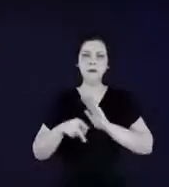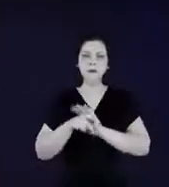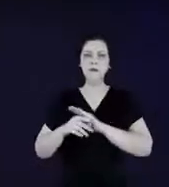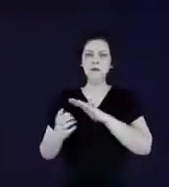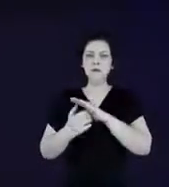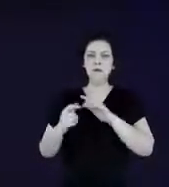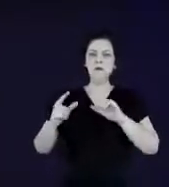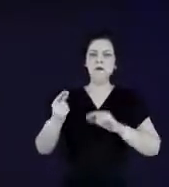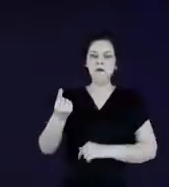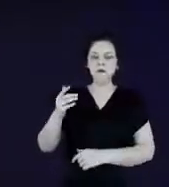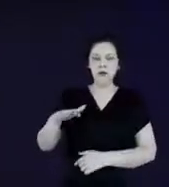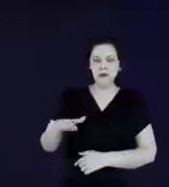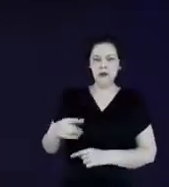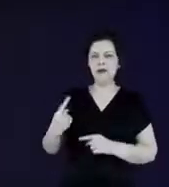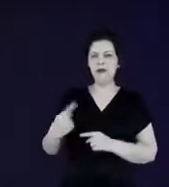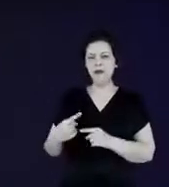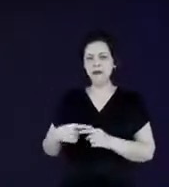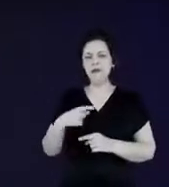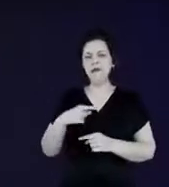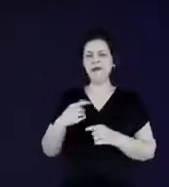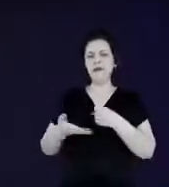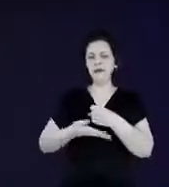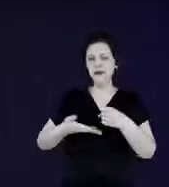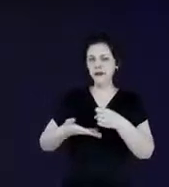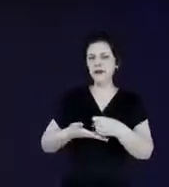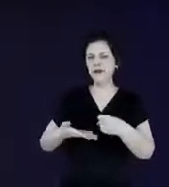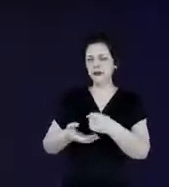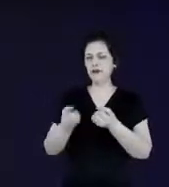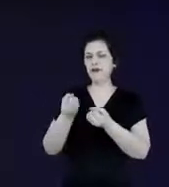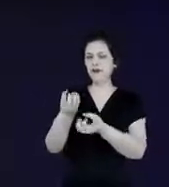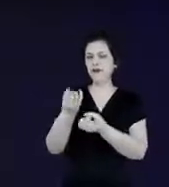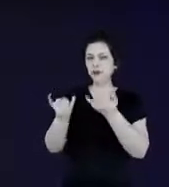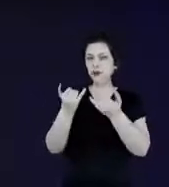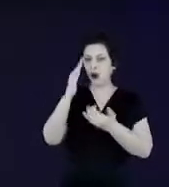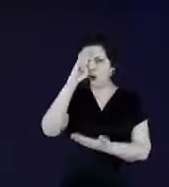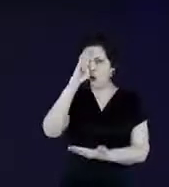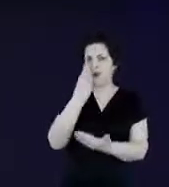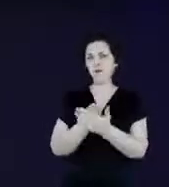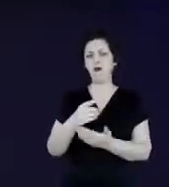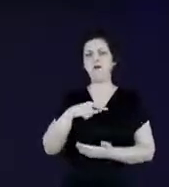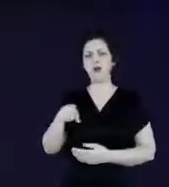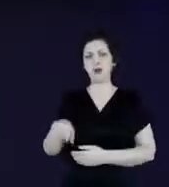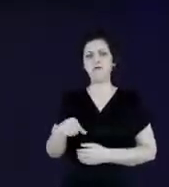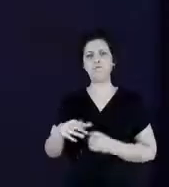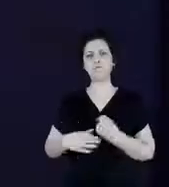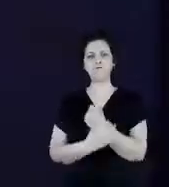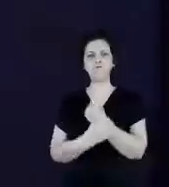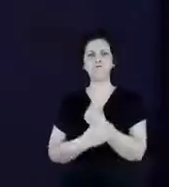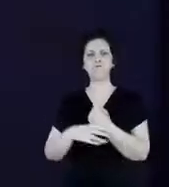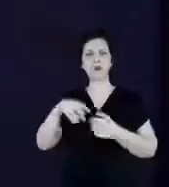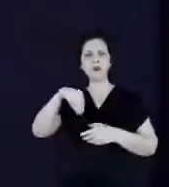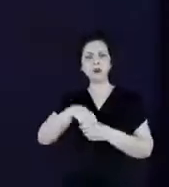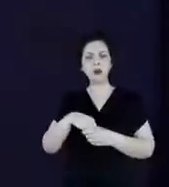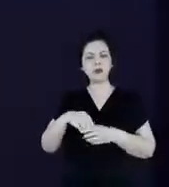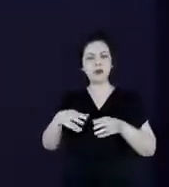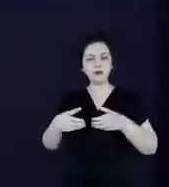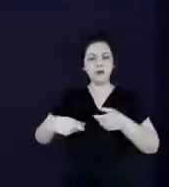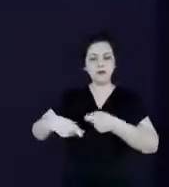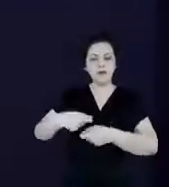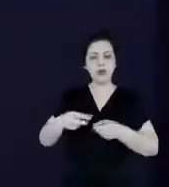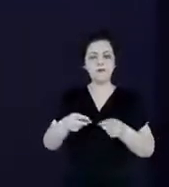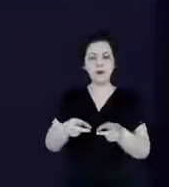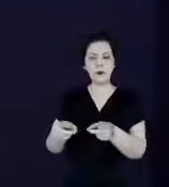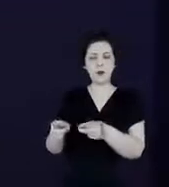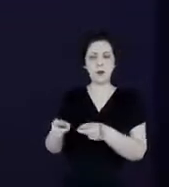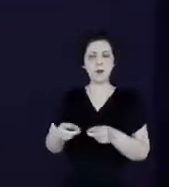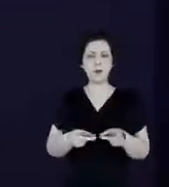custos. Por quê? Porque vão ter uma base de informações confiáveis dentro da Câmara de Comercialização. Então, nós estamos caminhando para isso.